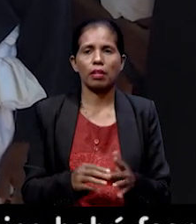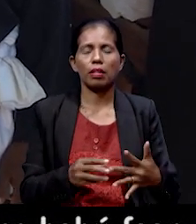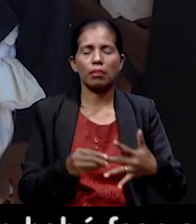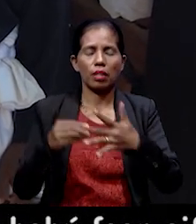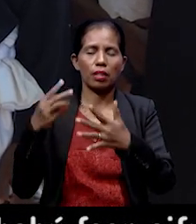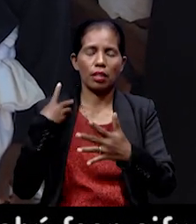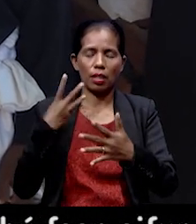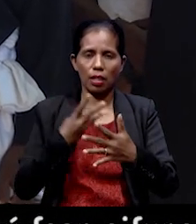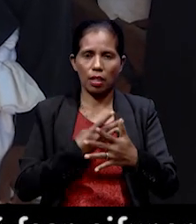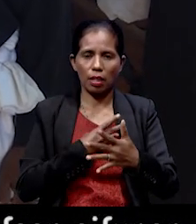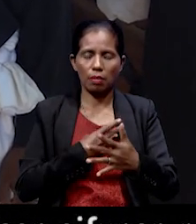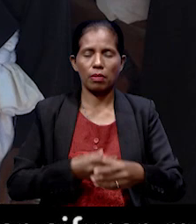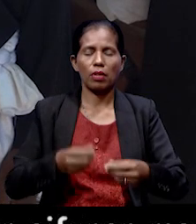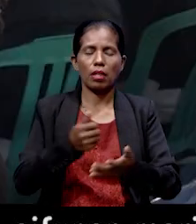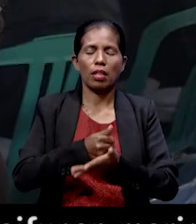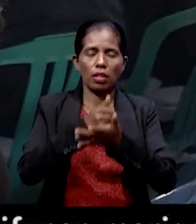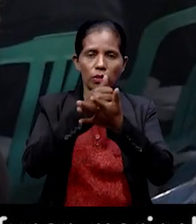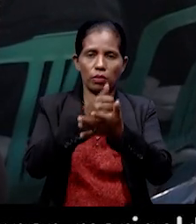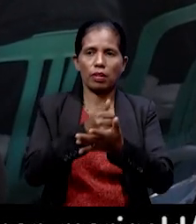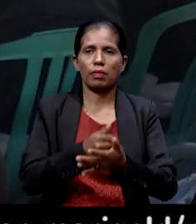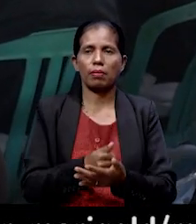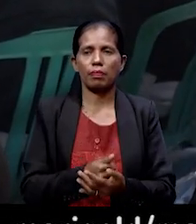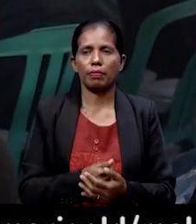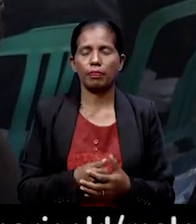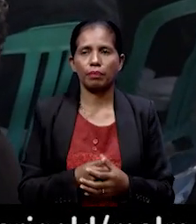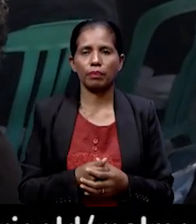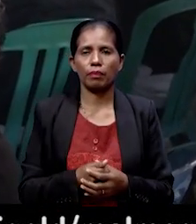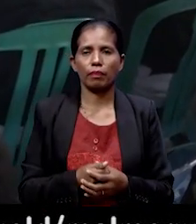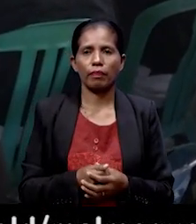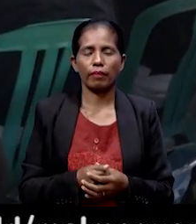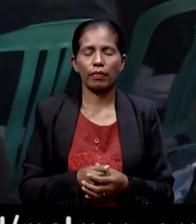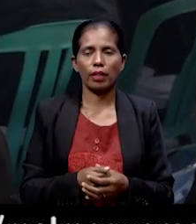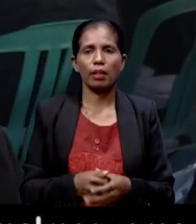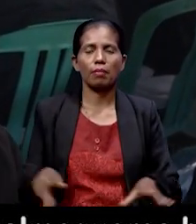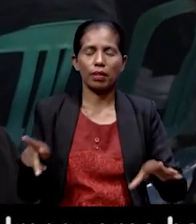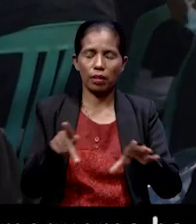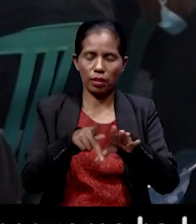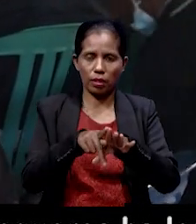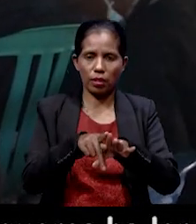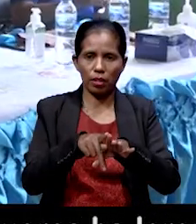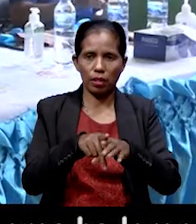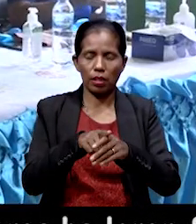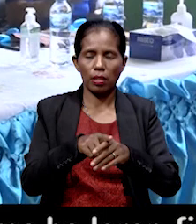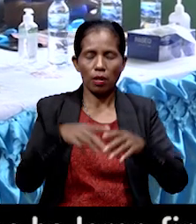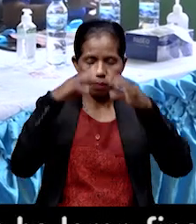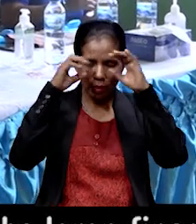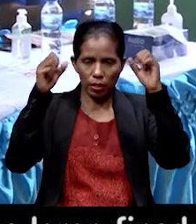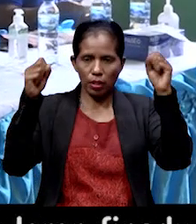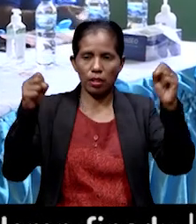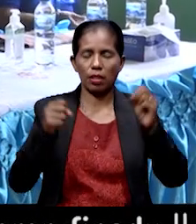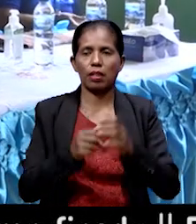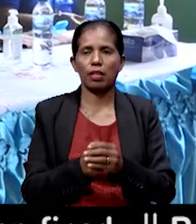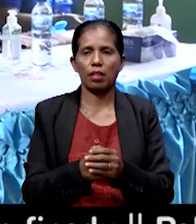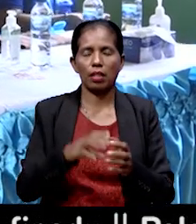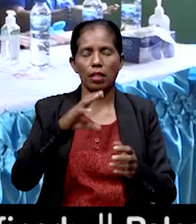ami folimam bamalu, contribui para a raiz dene. Diálogo ne, marca mais presença o presidente da Comissão Reguladora Arte Marcial,